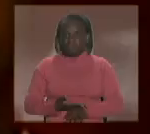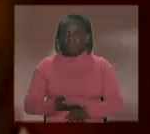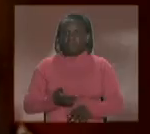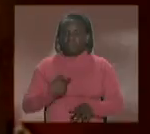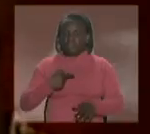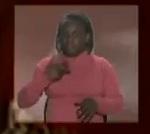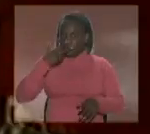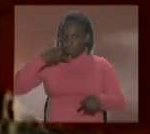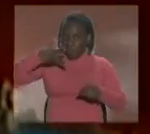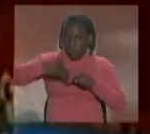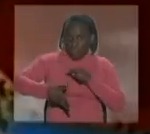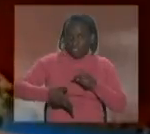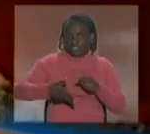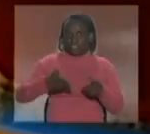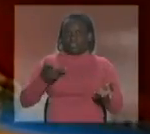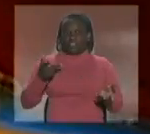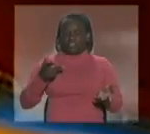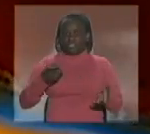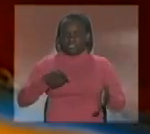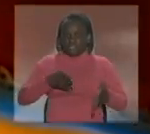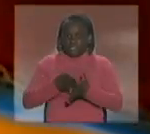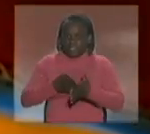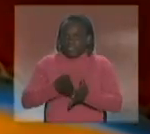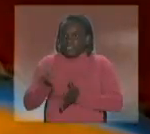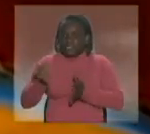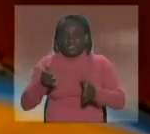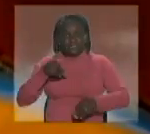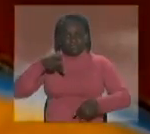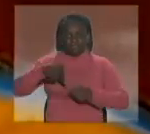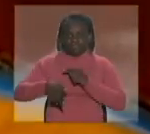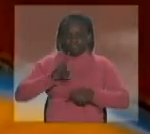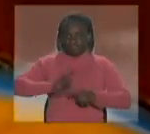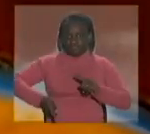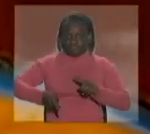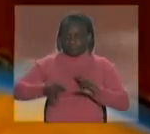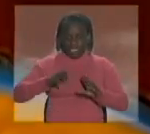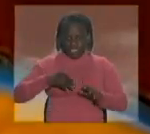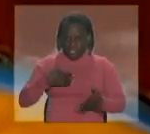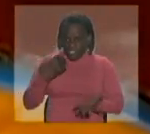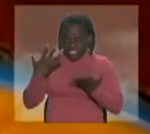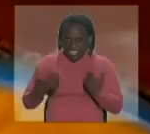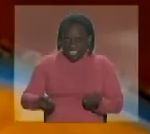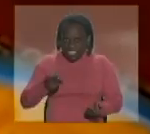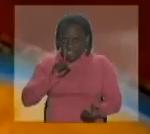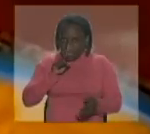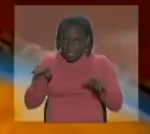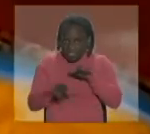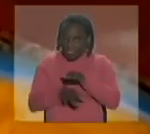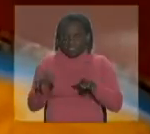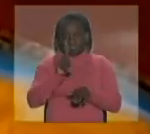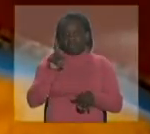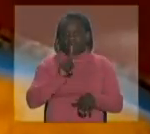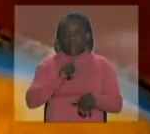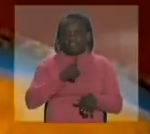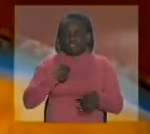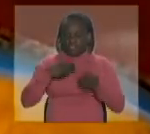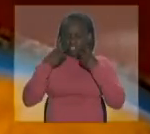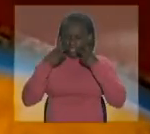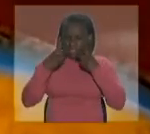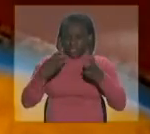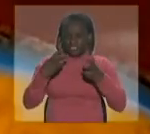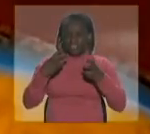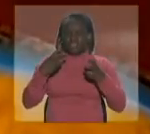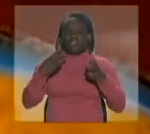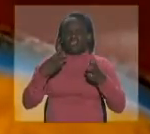Me castraram, me impediram de ir. Mas não vou compactuar-me com isto. Vou